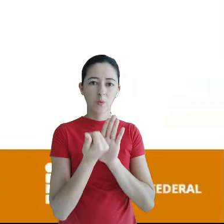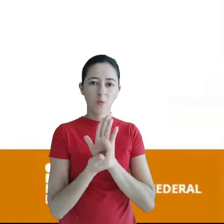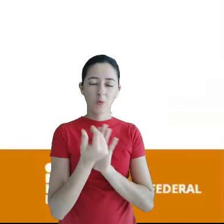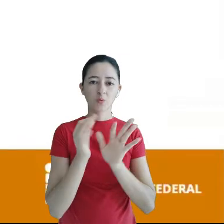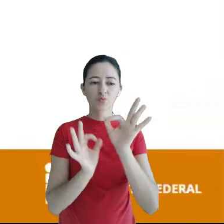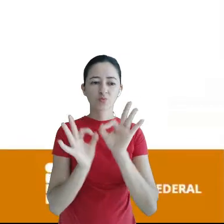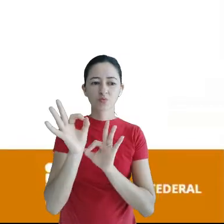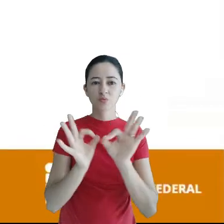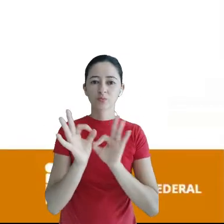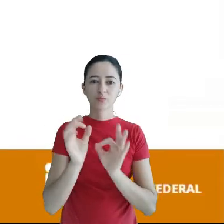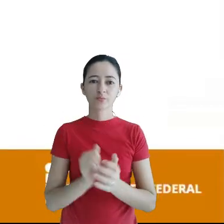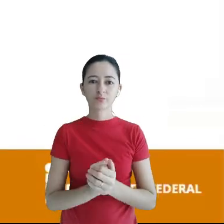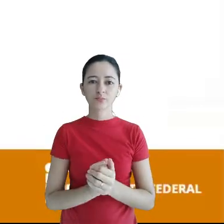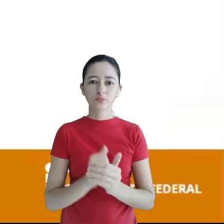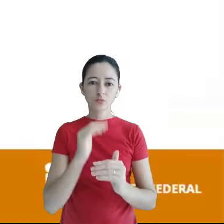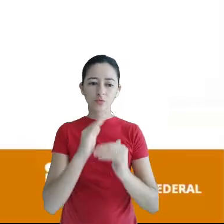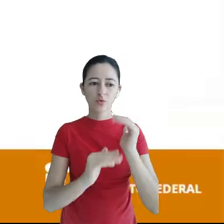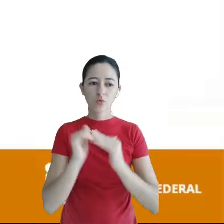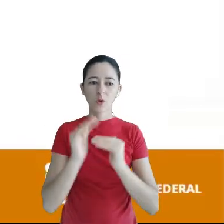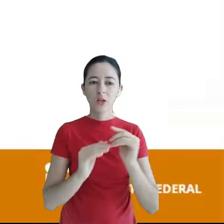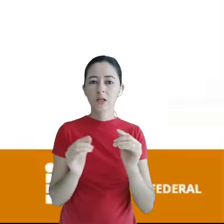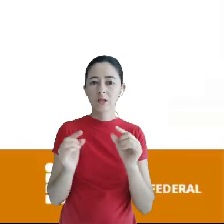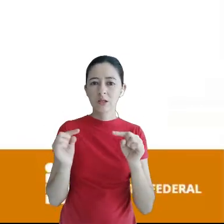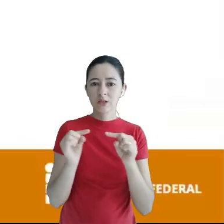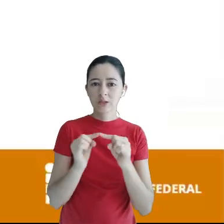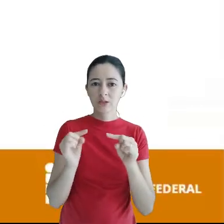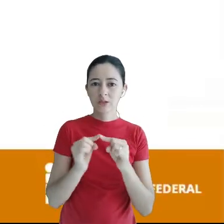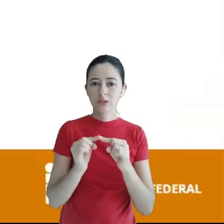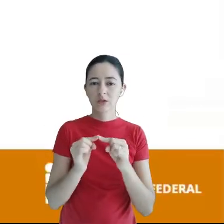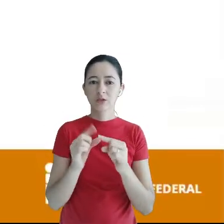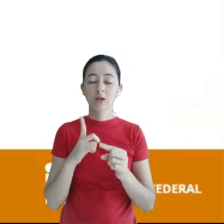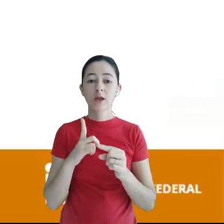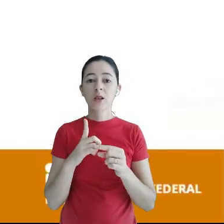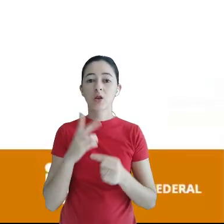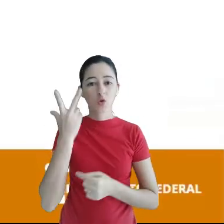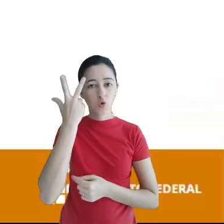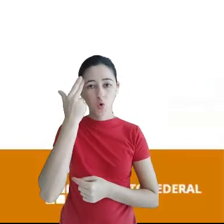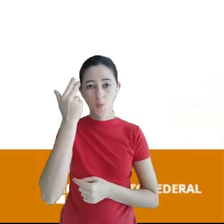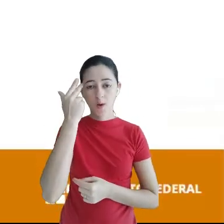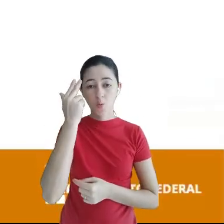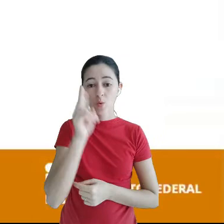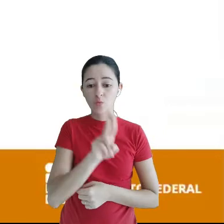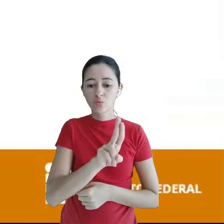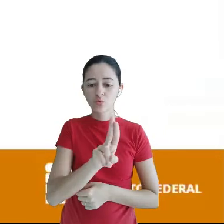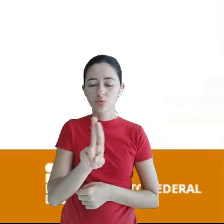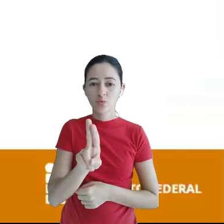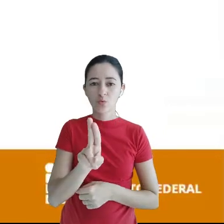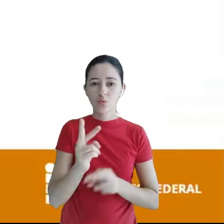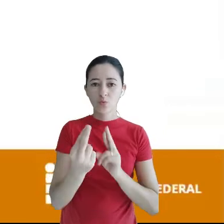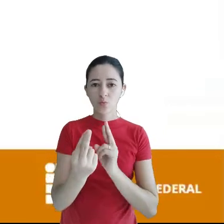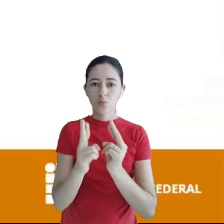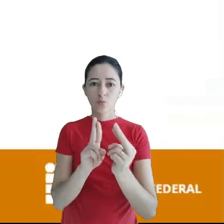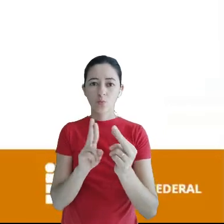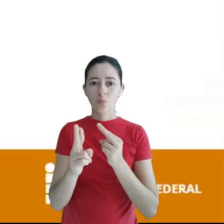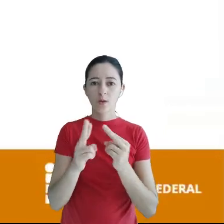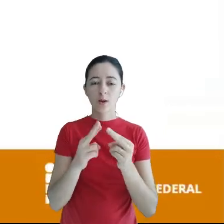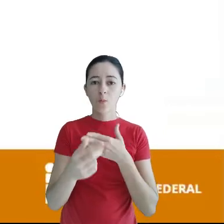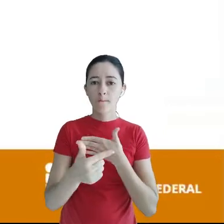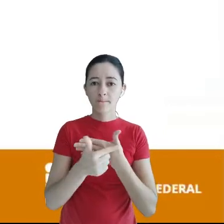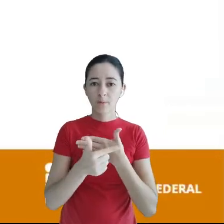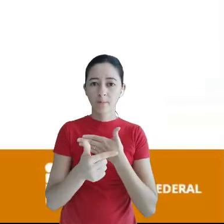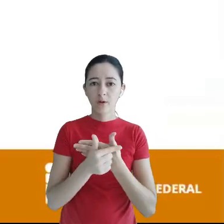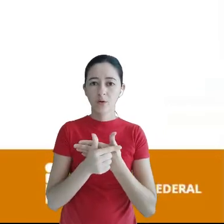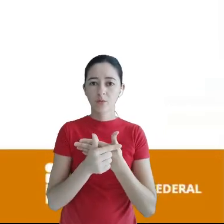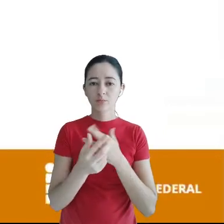Jogador se relaciona com o time. É comum a gente dar nome ao relacionamento. A gente chama isso de papel